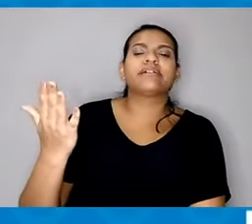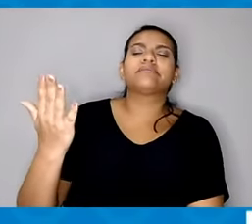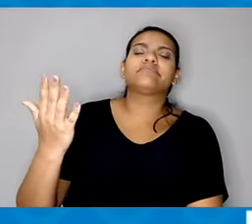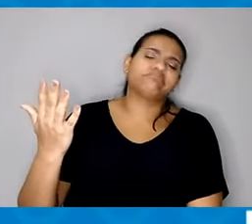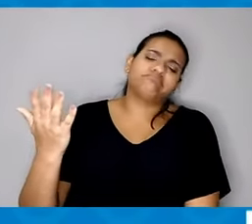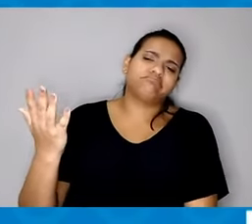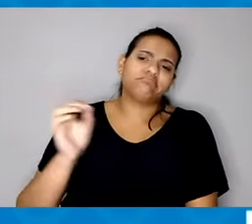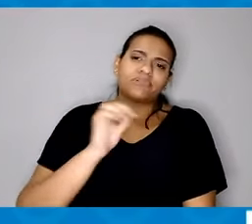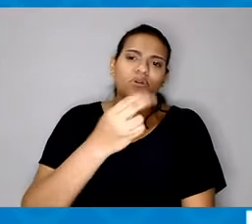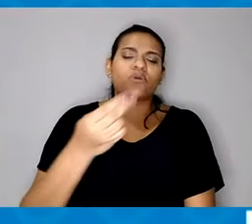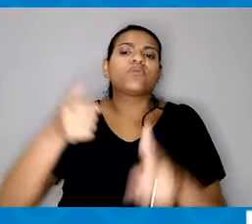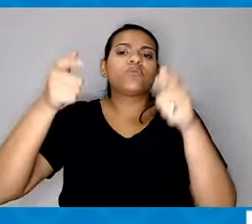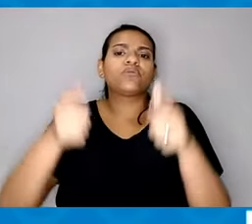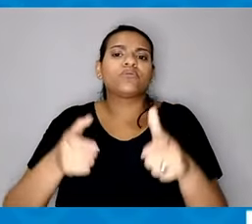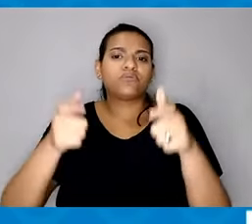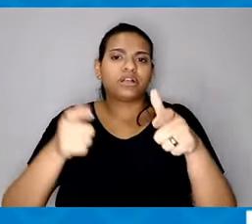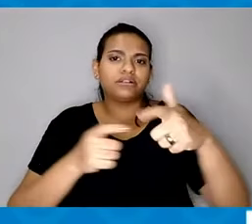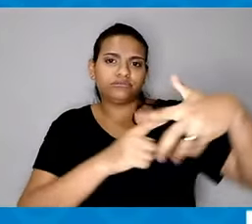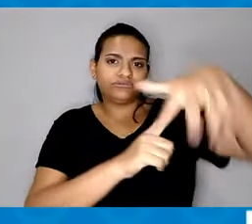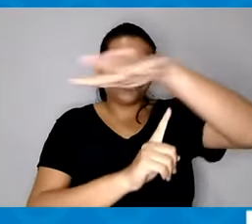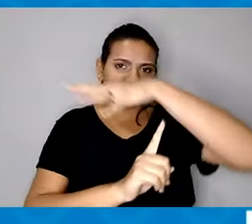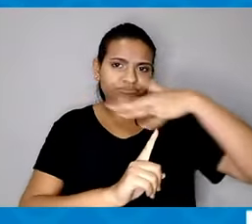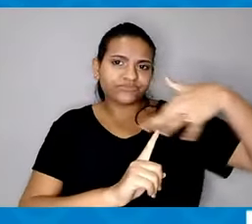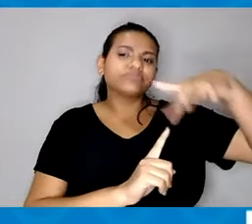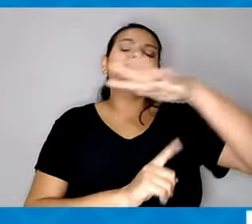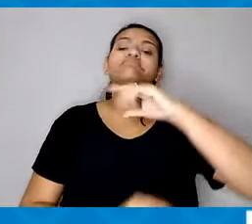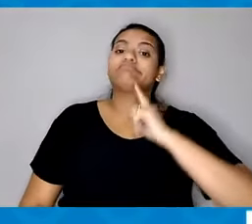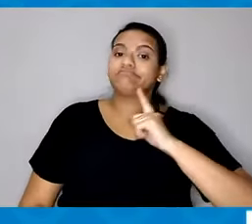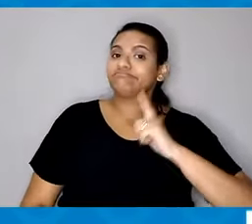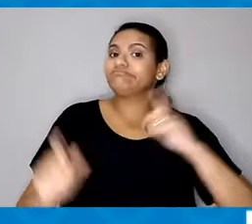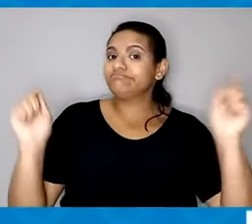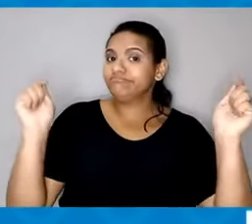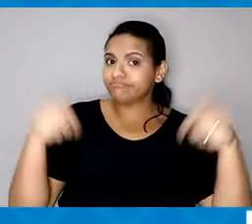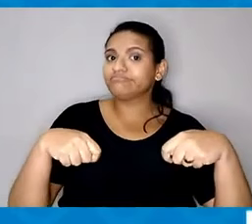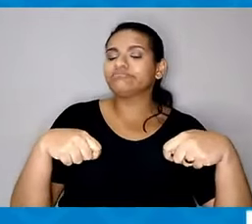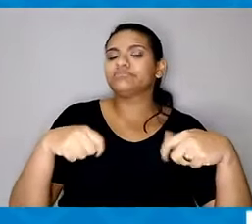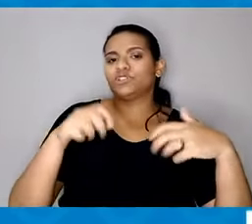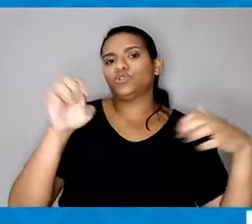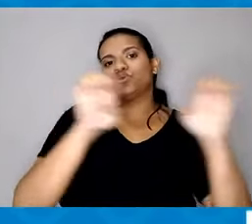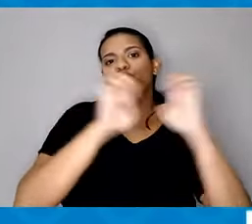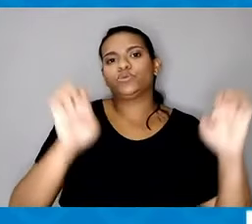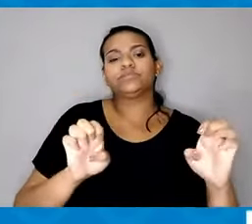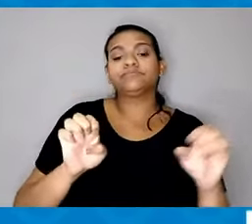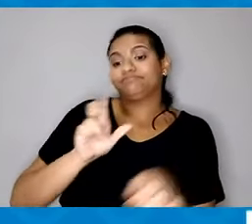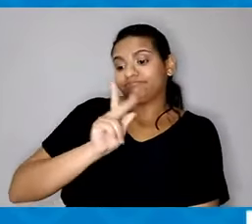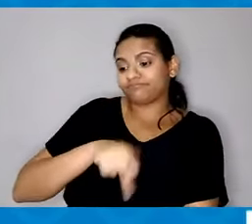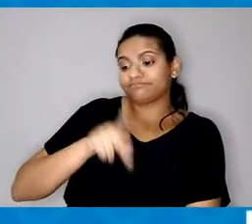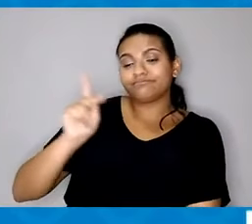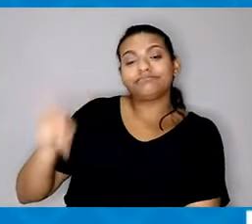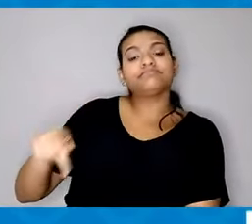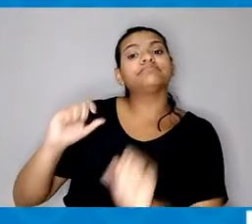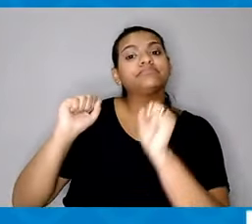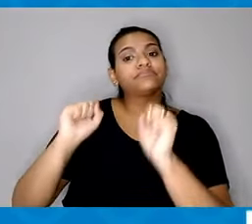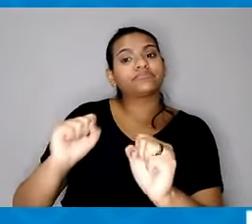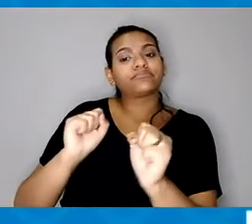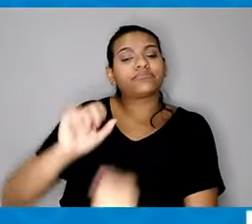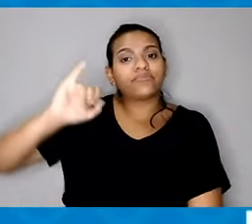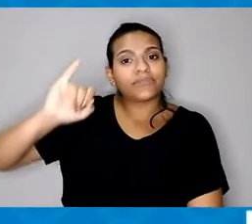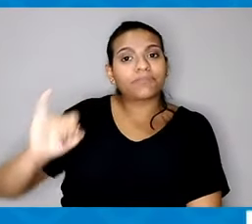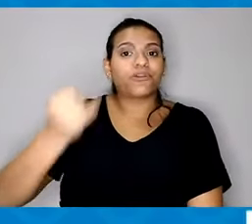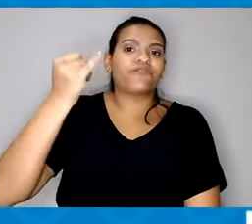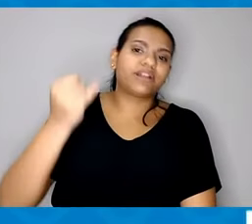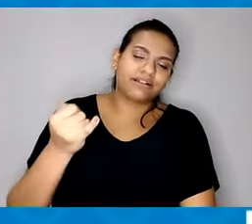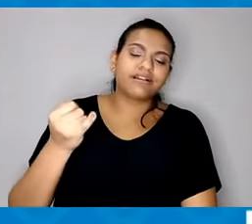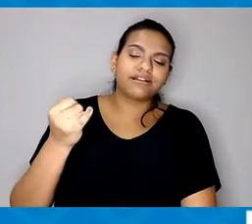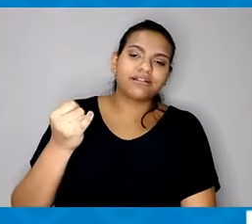município, que tem essas estruturas, e que isso é importante também que o próprio professor, né, que o próprio educador, a escola, se